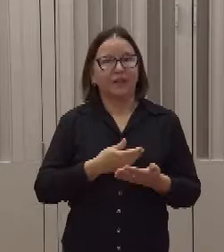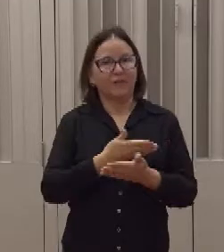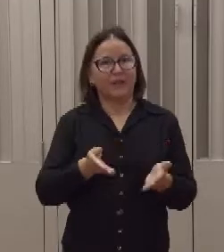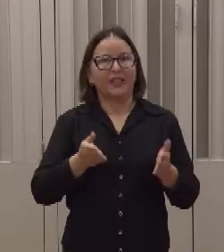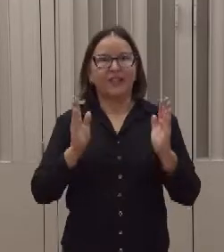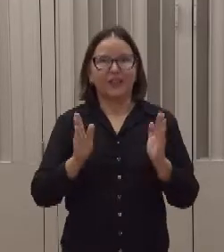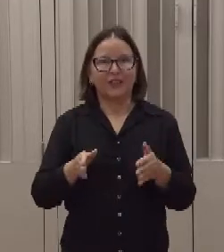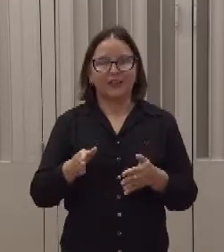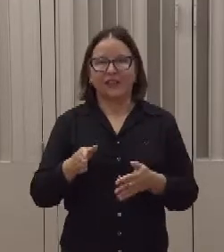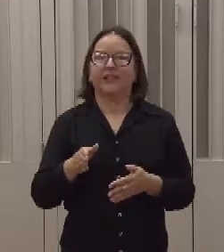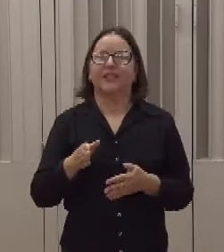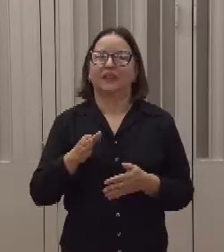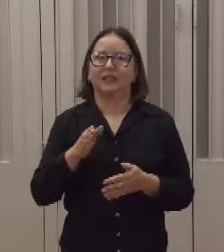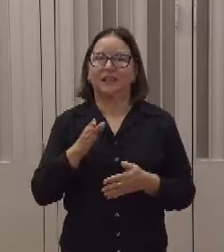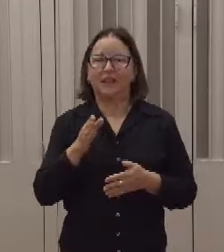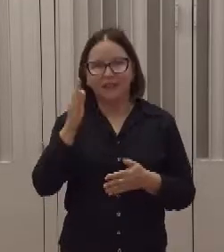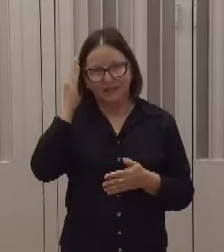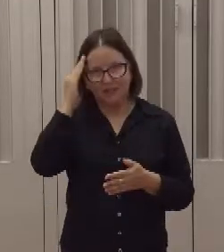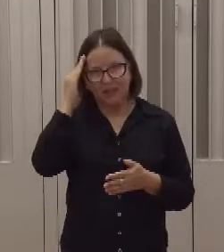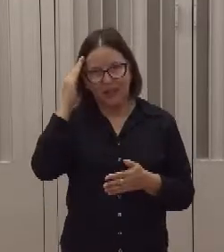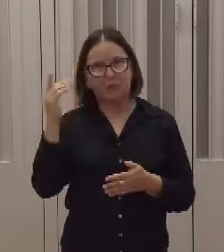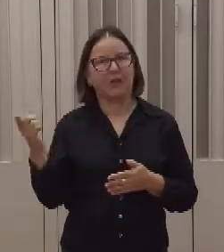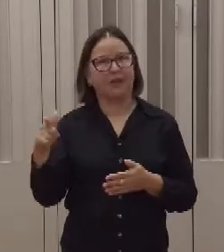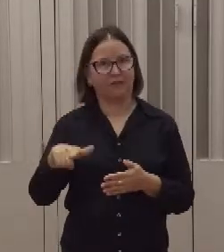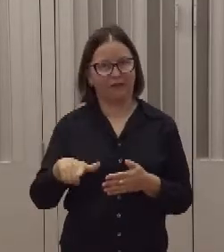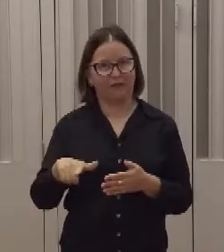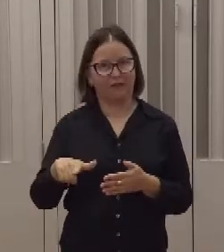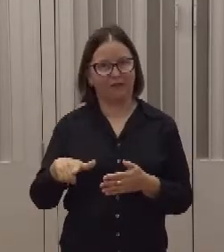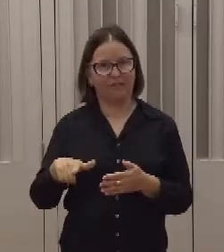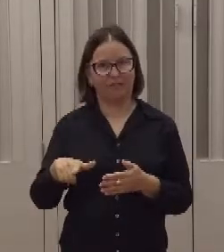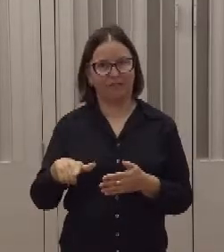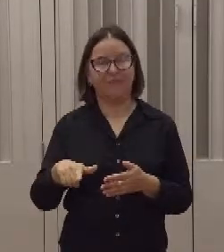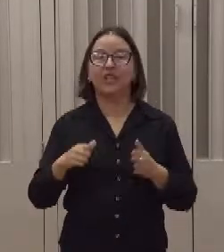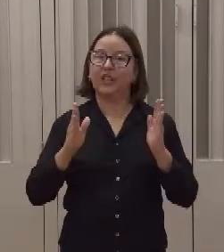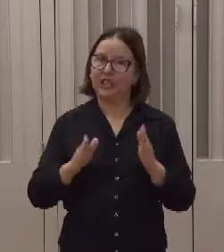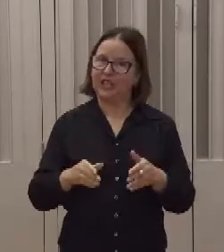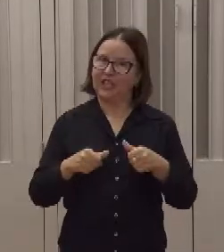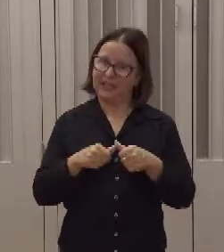que vem e presentemente já está no mundo.